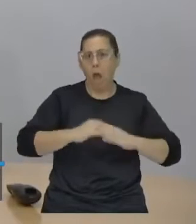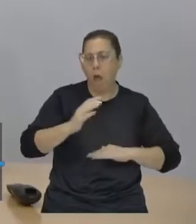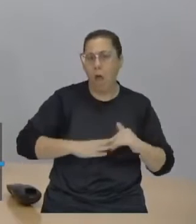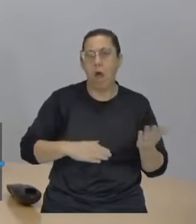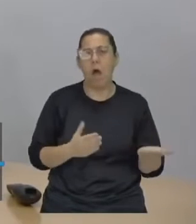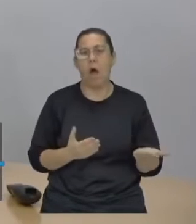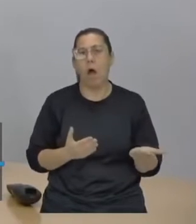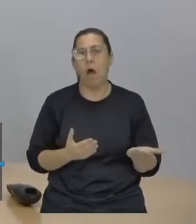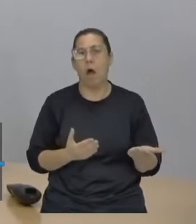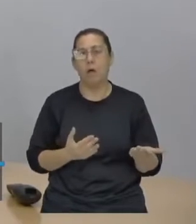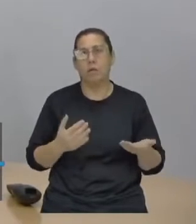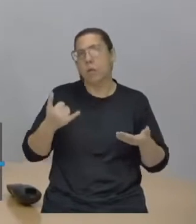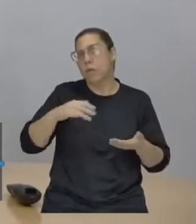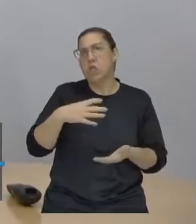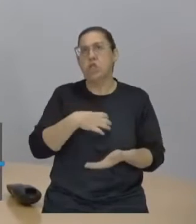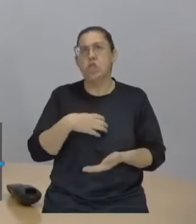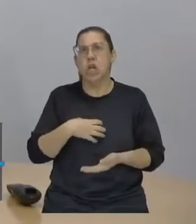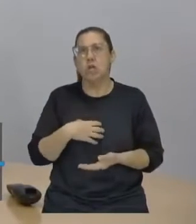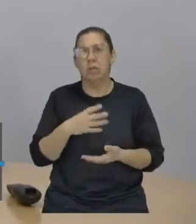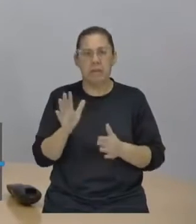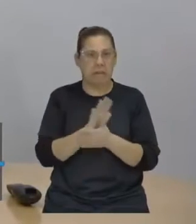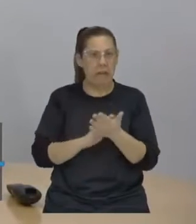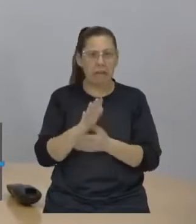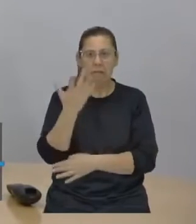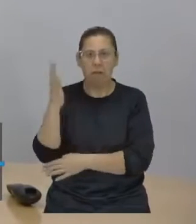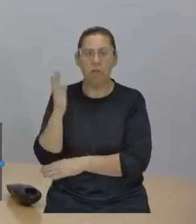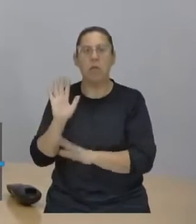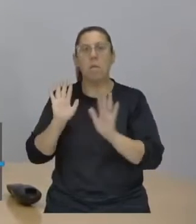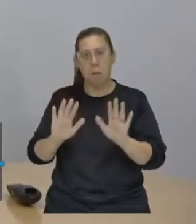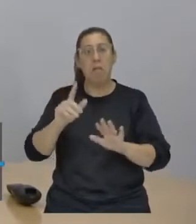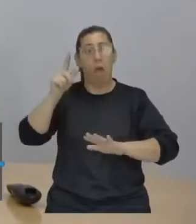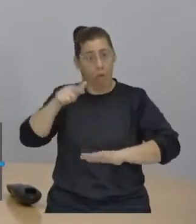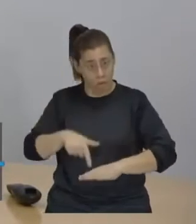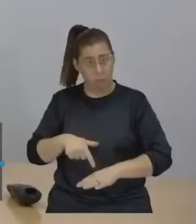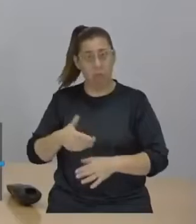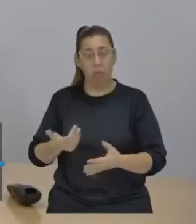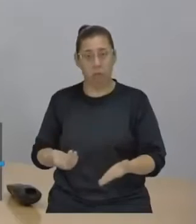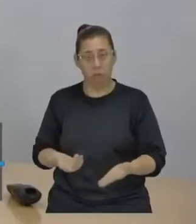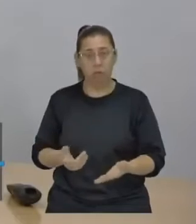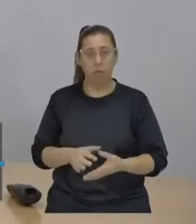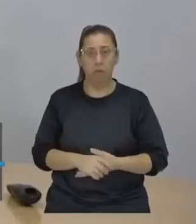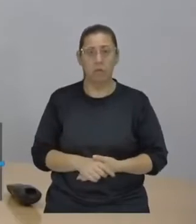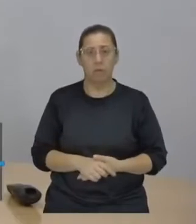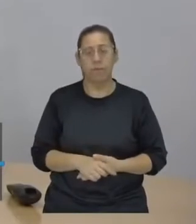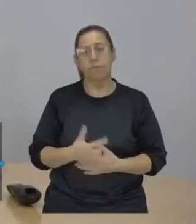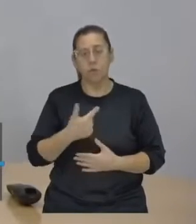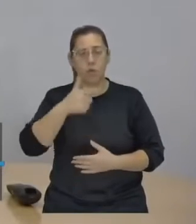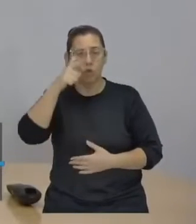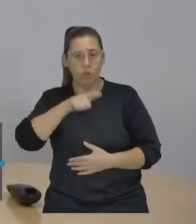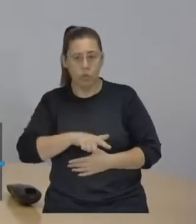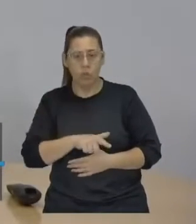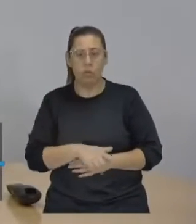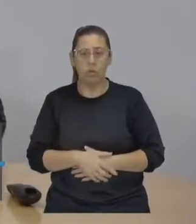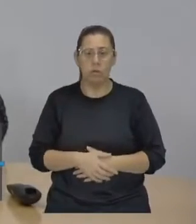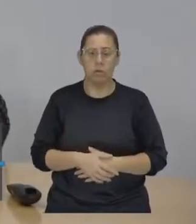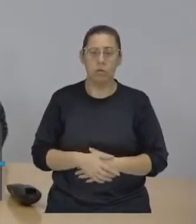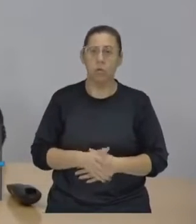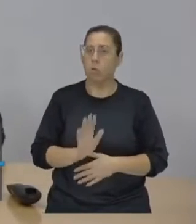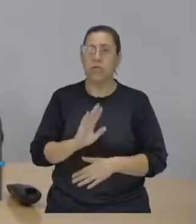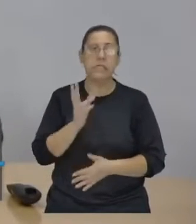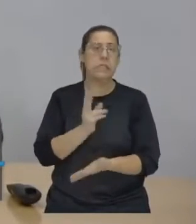nem estado, nem fenômeno da natureza. Mas é um fato, né? E aí eu vou repetir aqui. Nem sempre